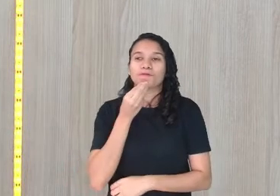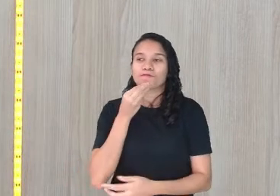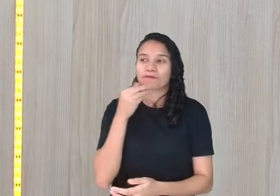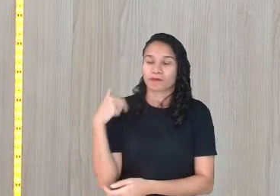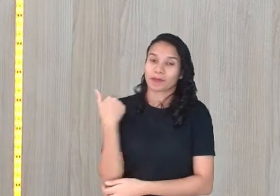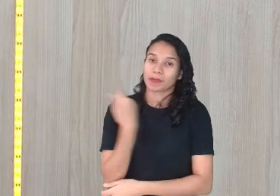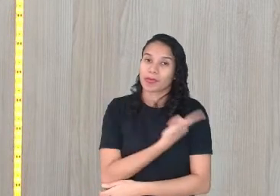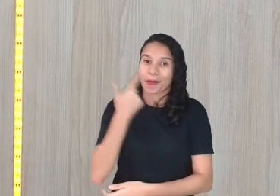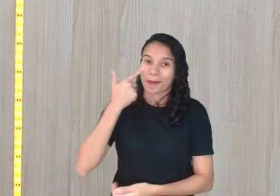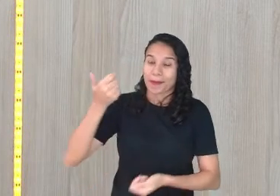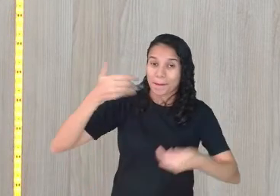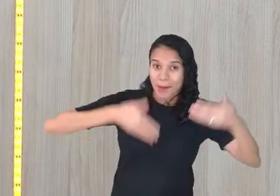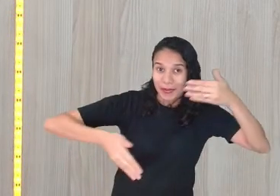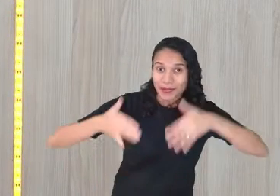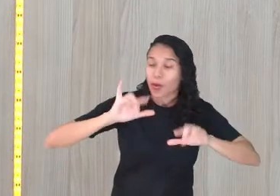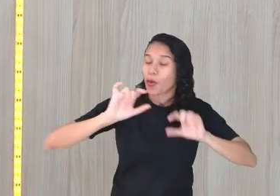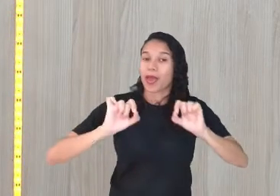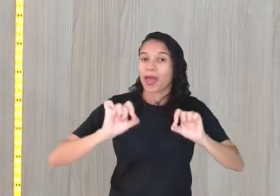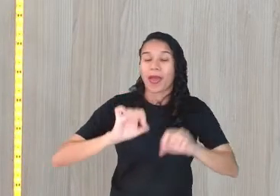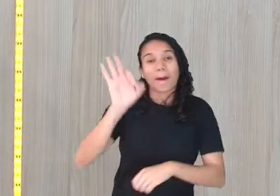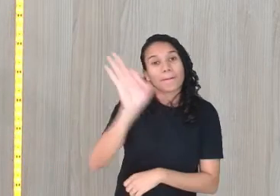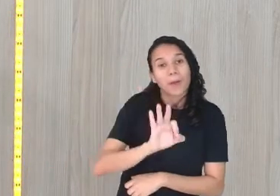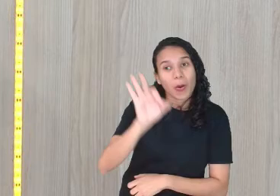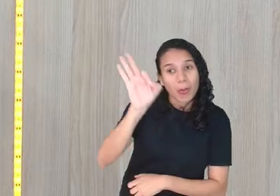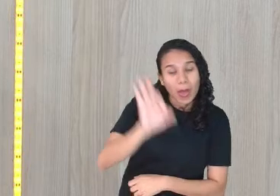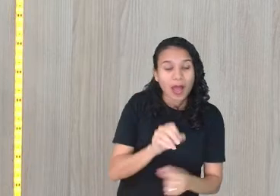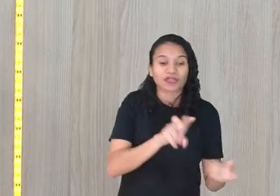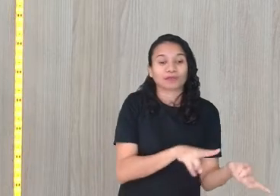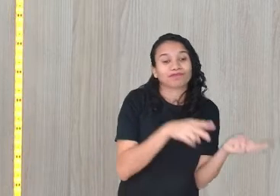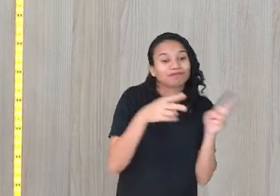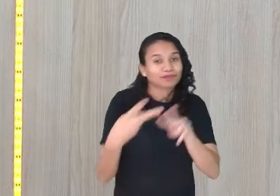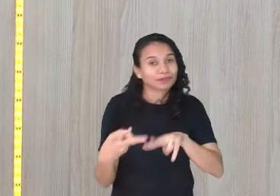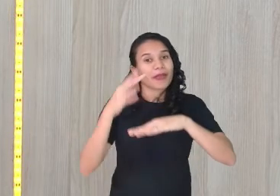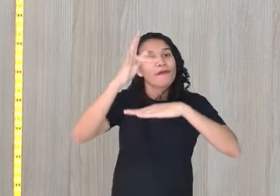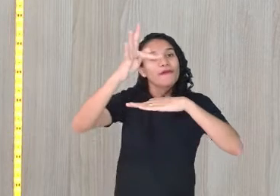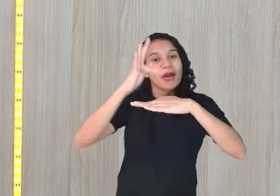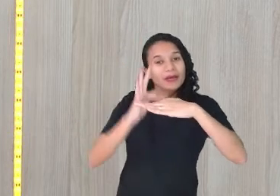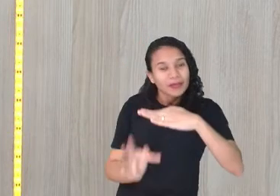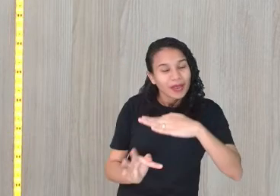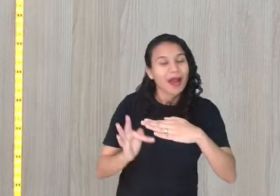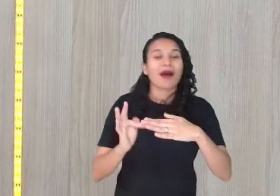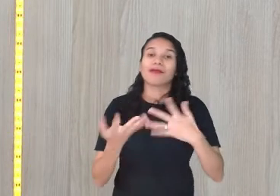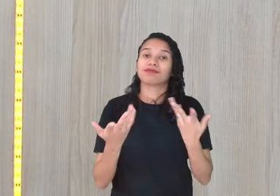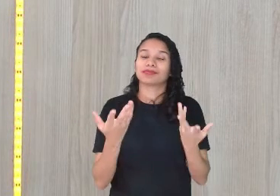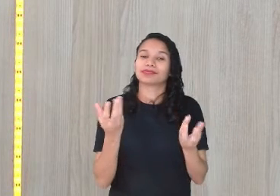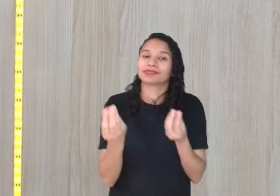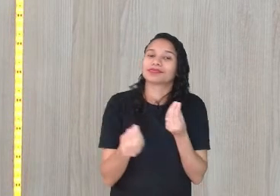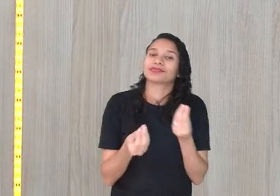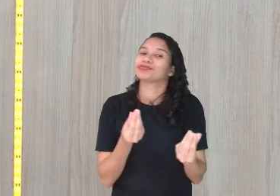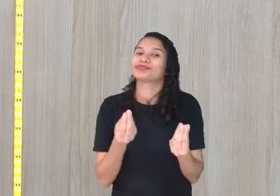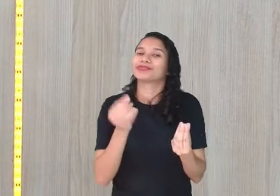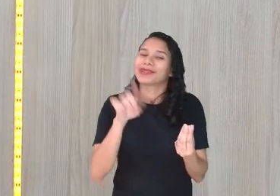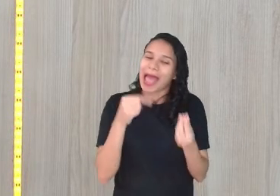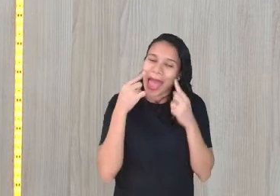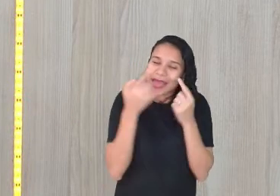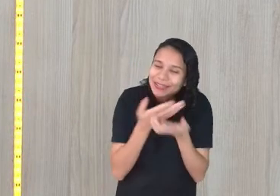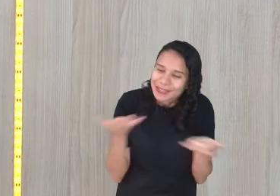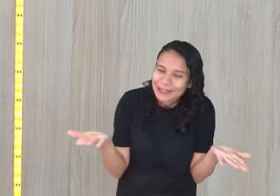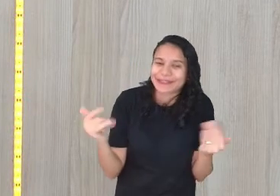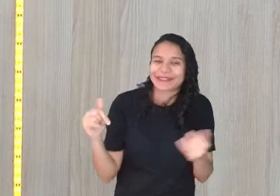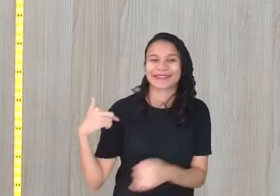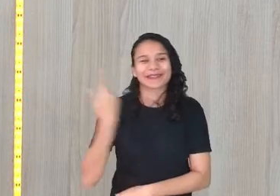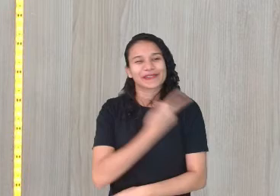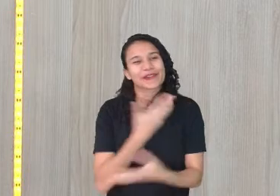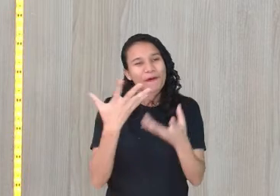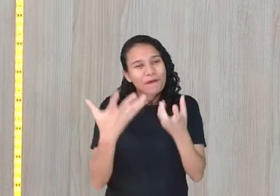gente deu um passeio lá em porcentagem, deu um passeio na fração e é isso. Vamos